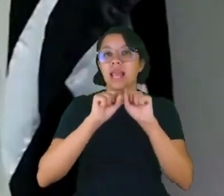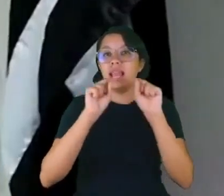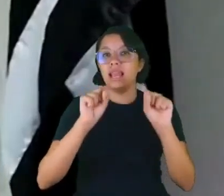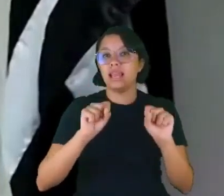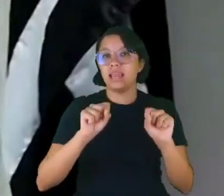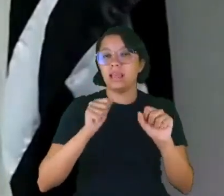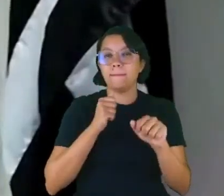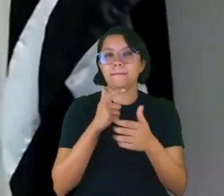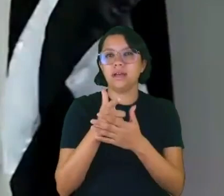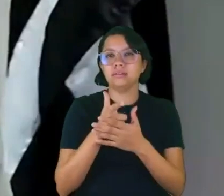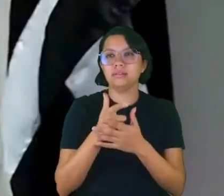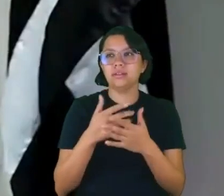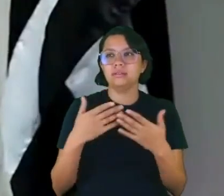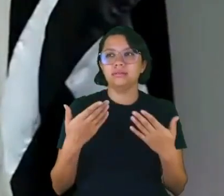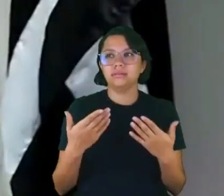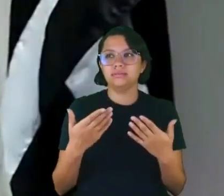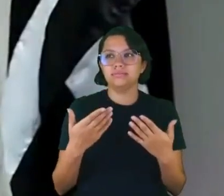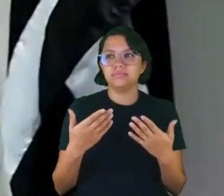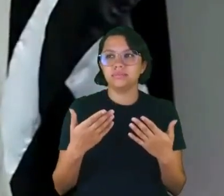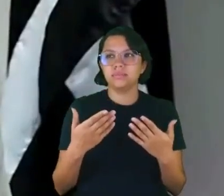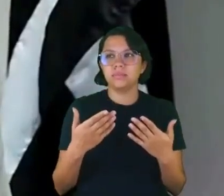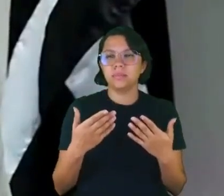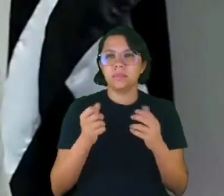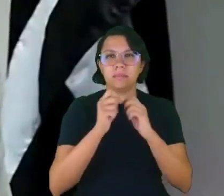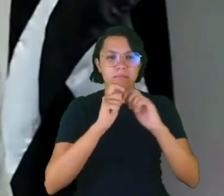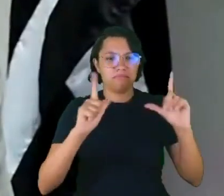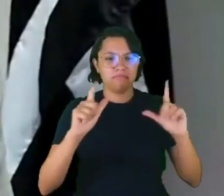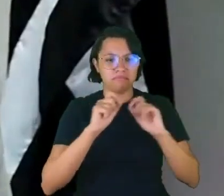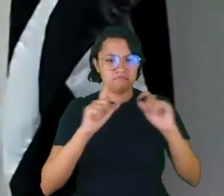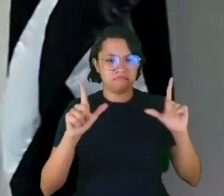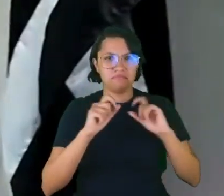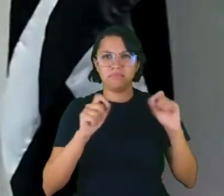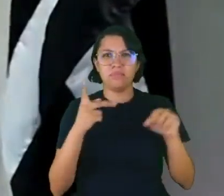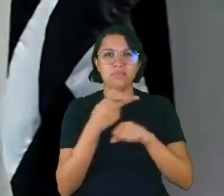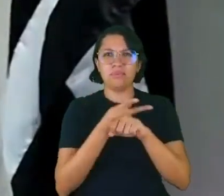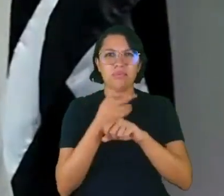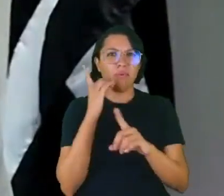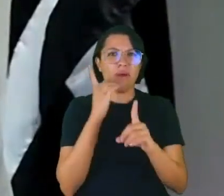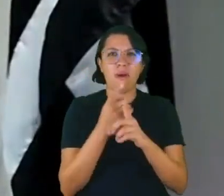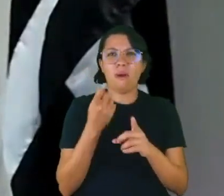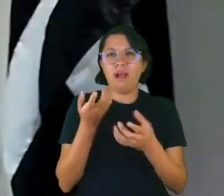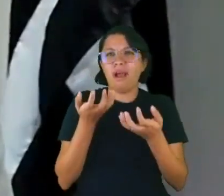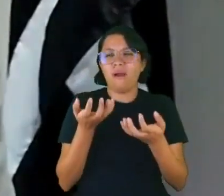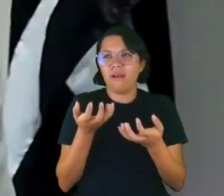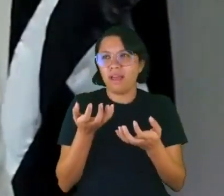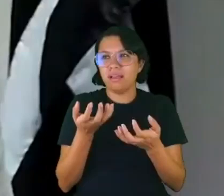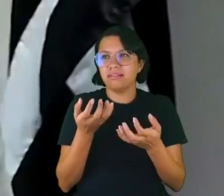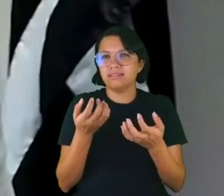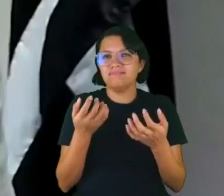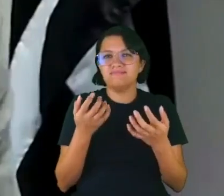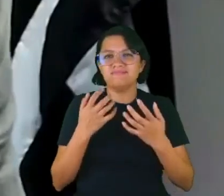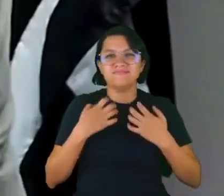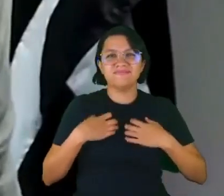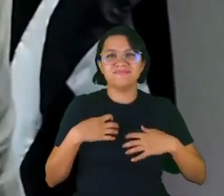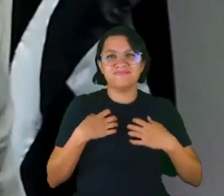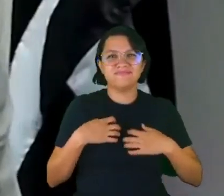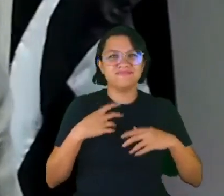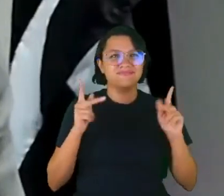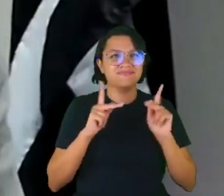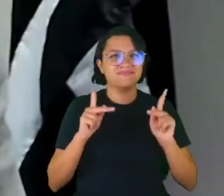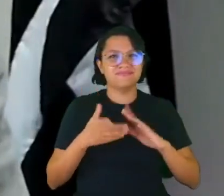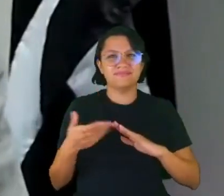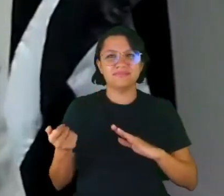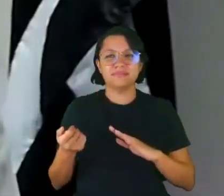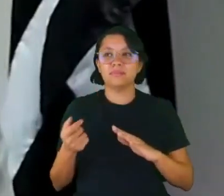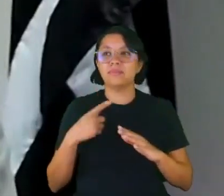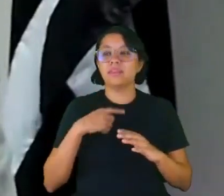era engraçado, que era uma loja chamada Lingerie. E quando procurava lingerie, lá aparecia primeiro esse,